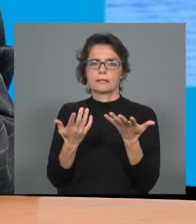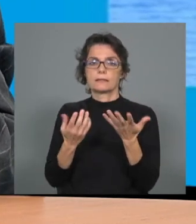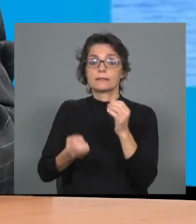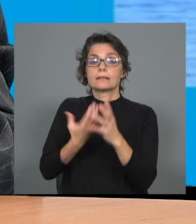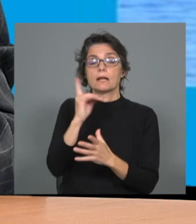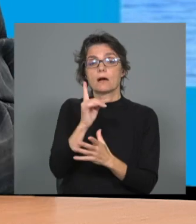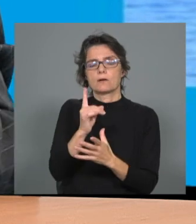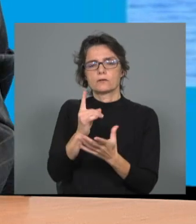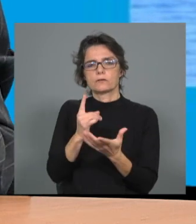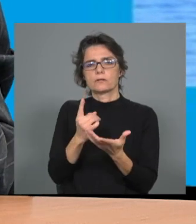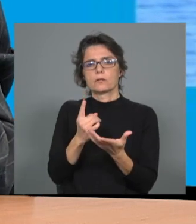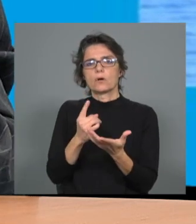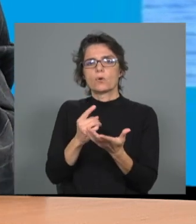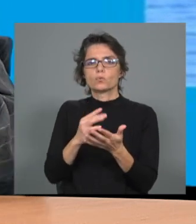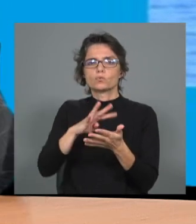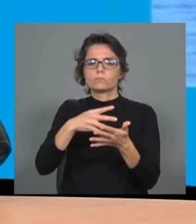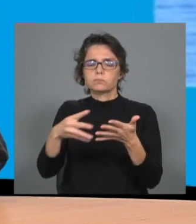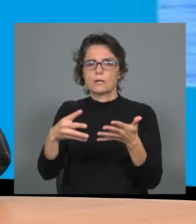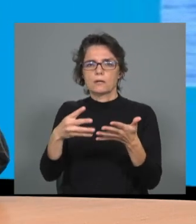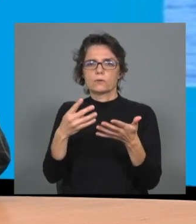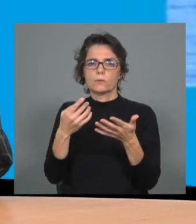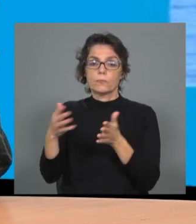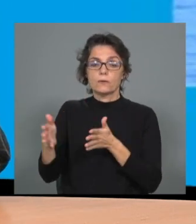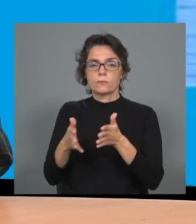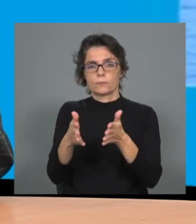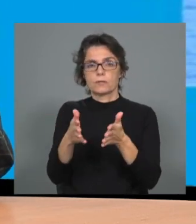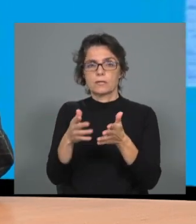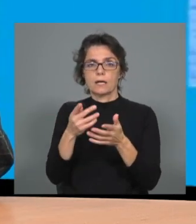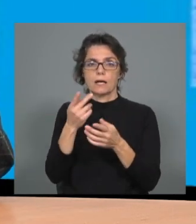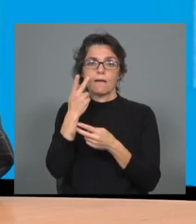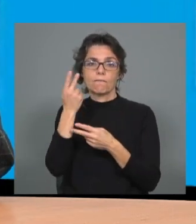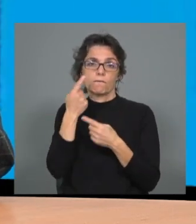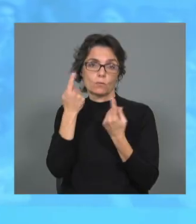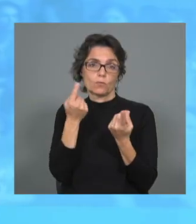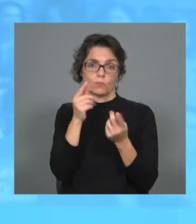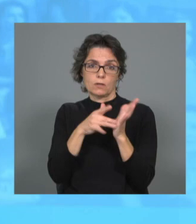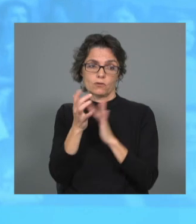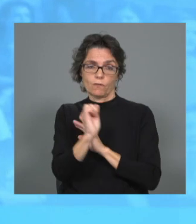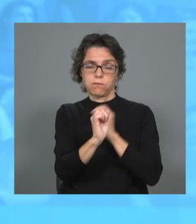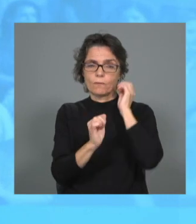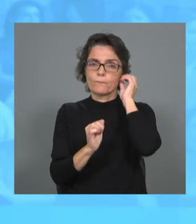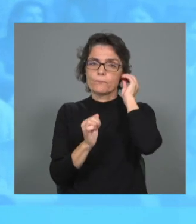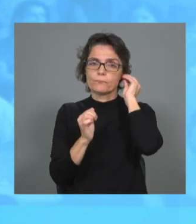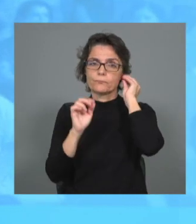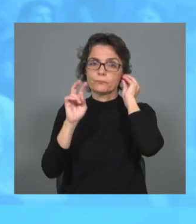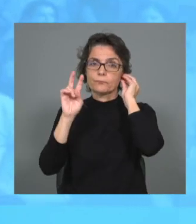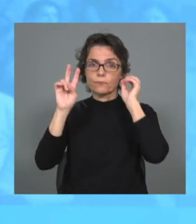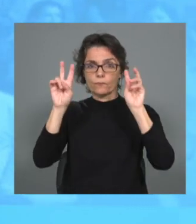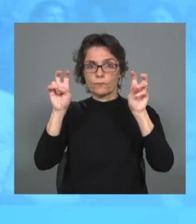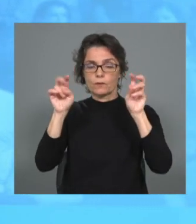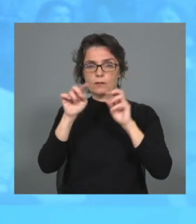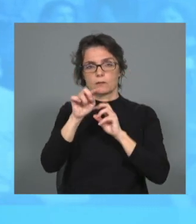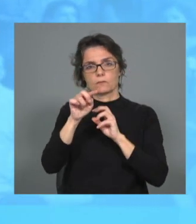podermos acompanhar o próprio itinerário da vida pública de Jesus. O próprio título desta formação, de publicano